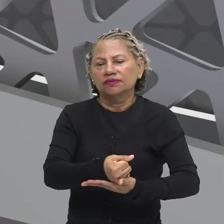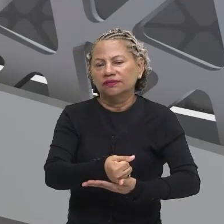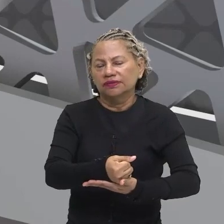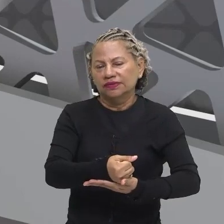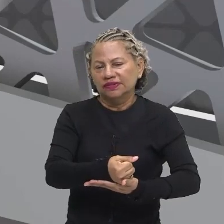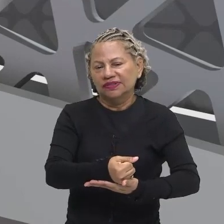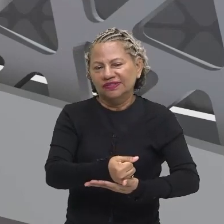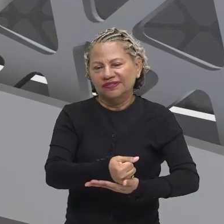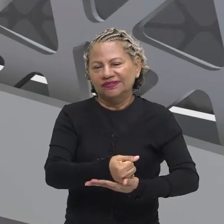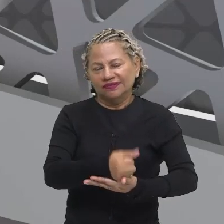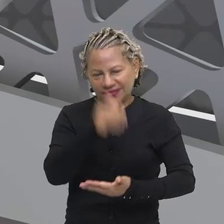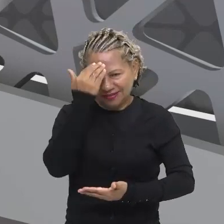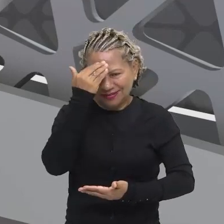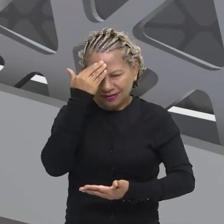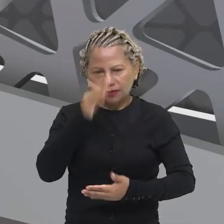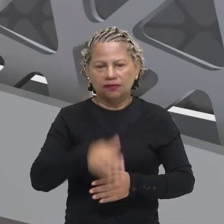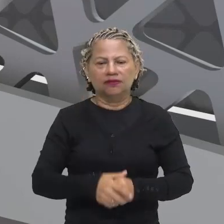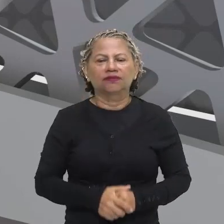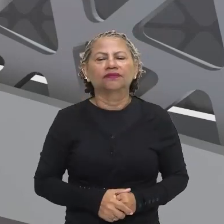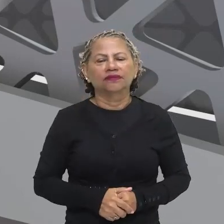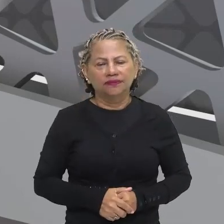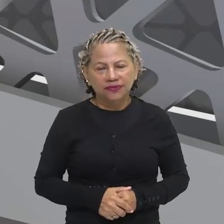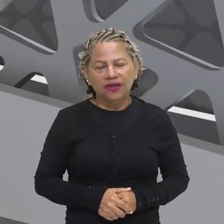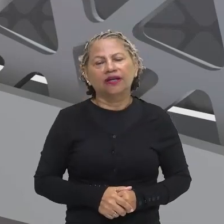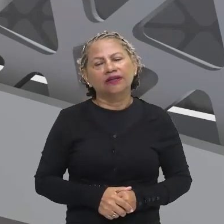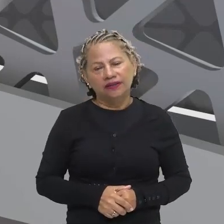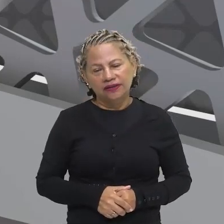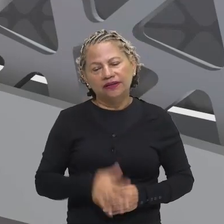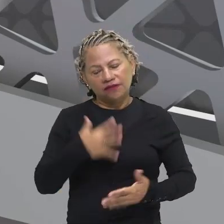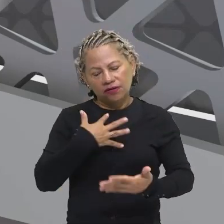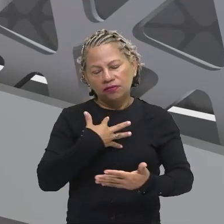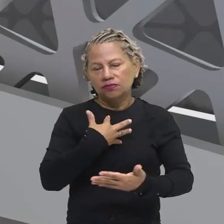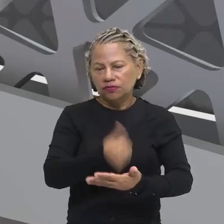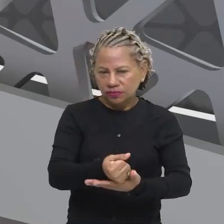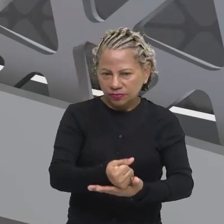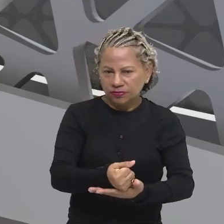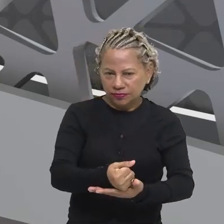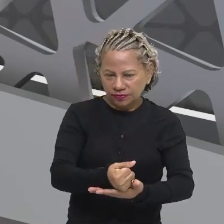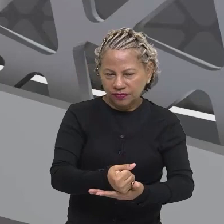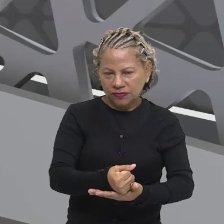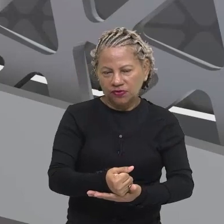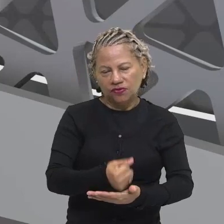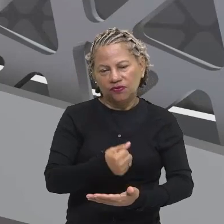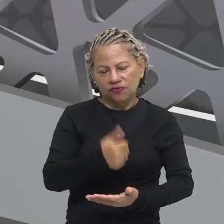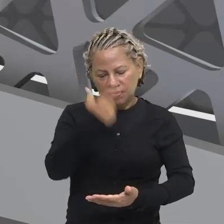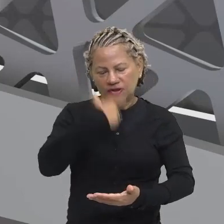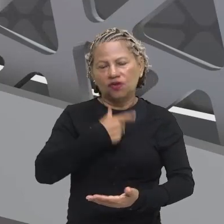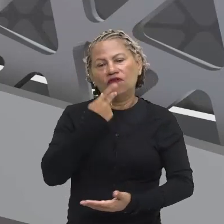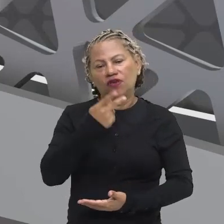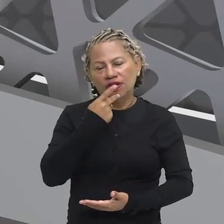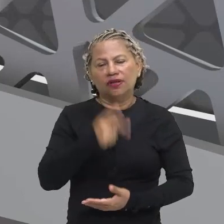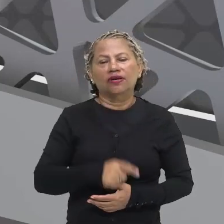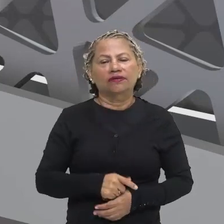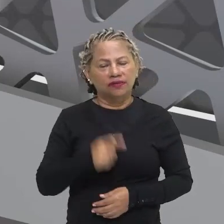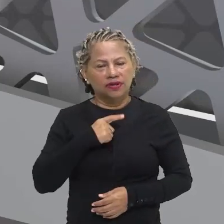mais inteligentes, né? E eles acabam captando as nossas necessidades. Então, temos que ter também um pouco